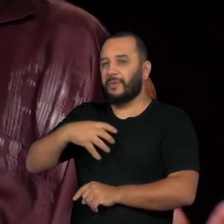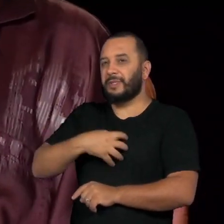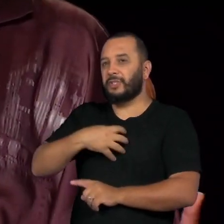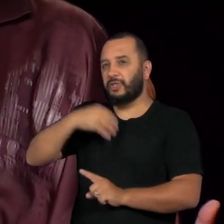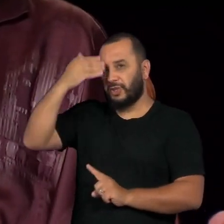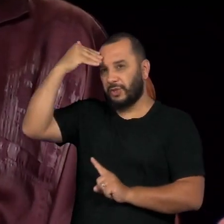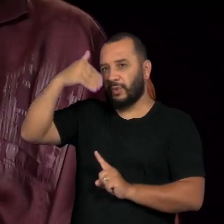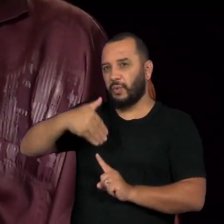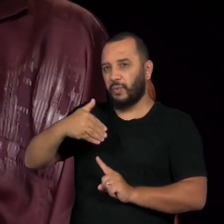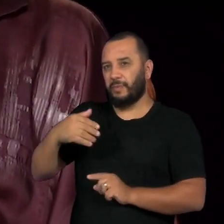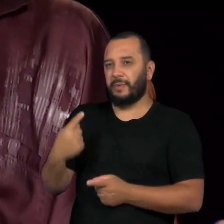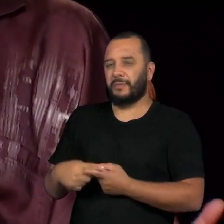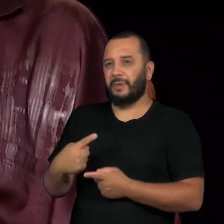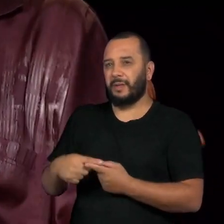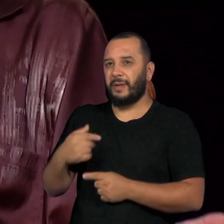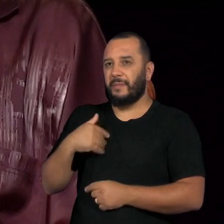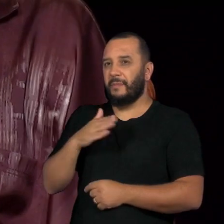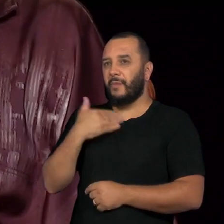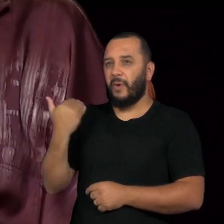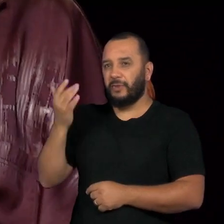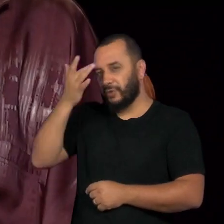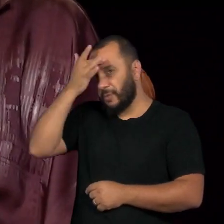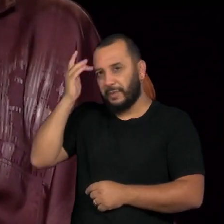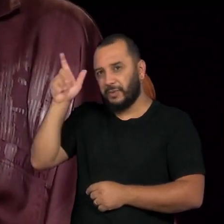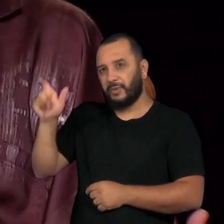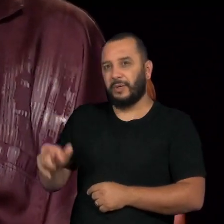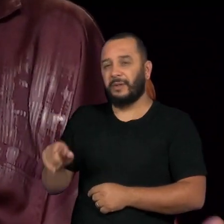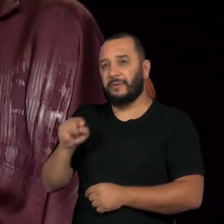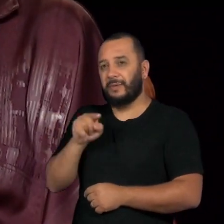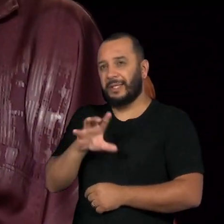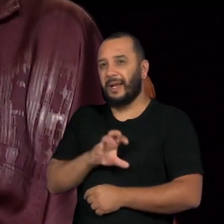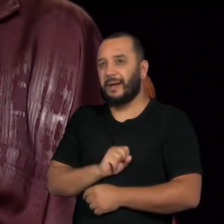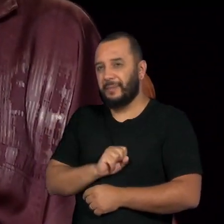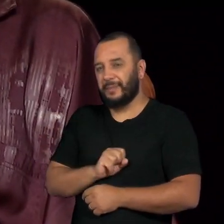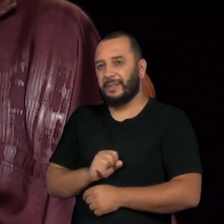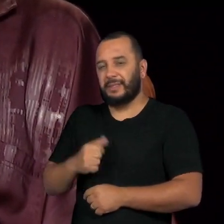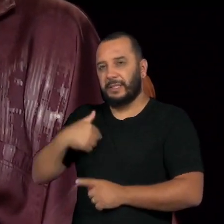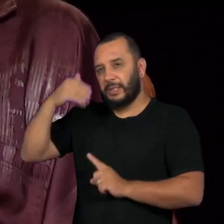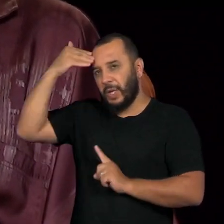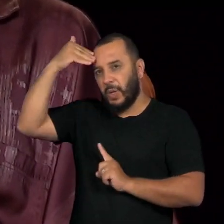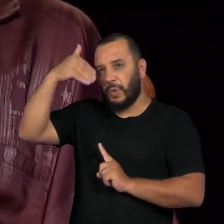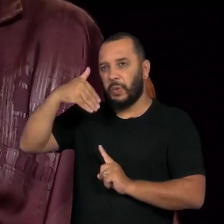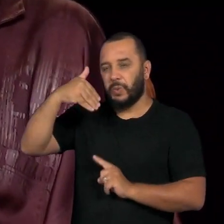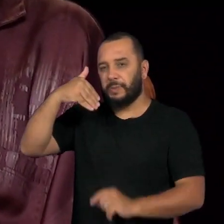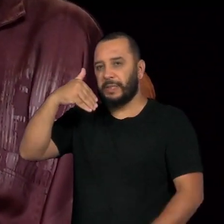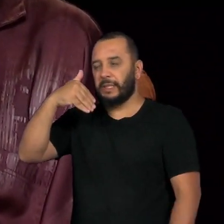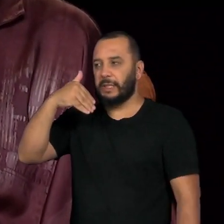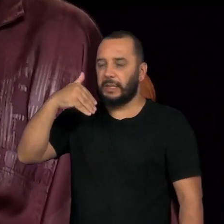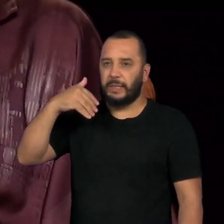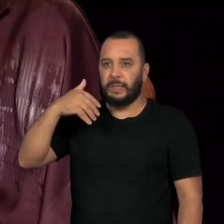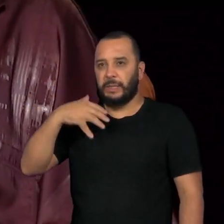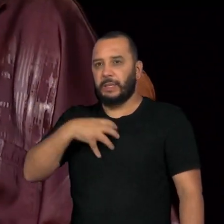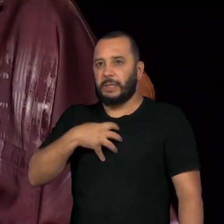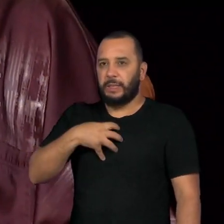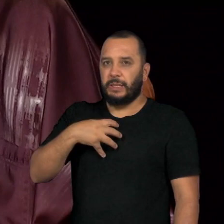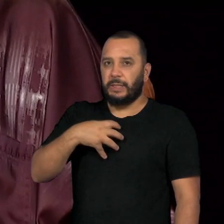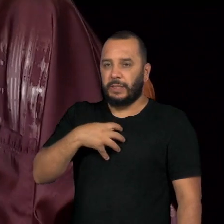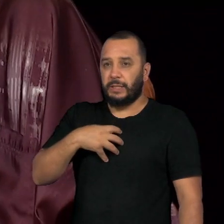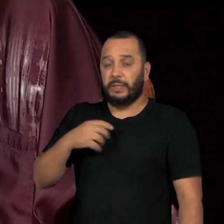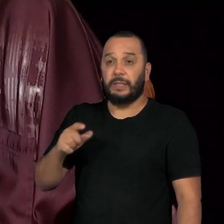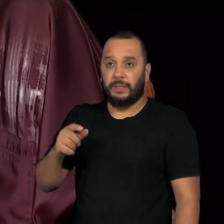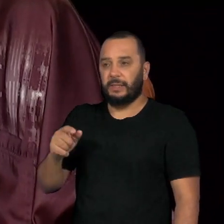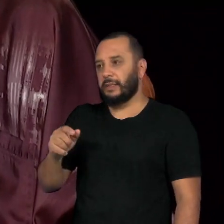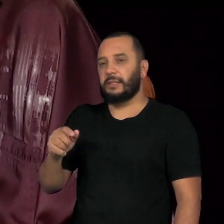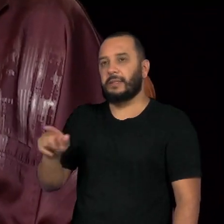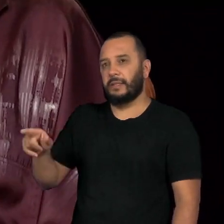pela morte de alguém que você ama está ali, né? O suicídio é meu, né?